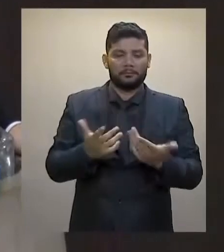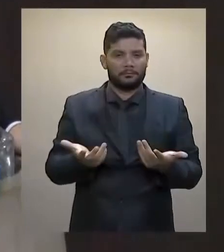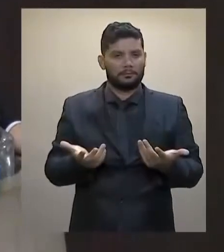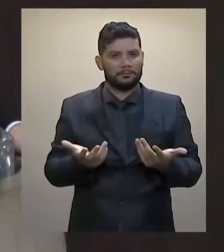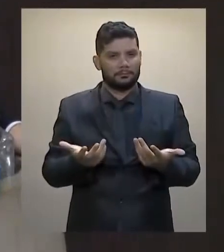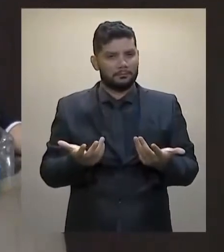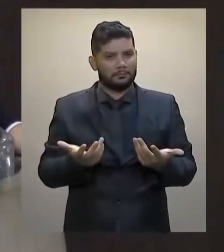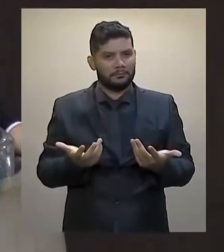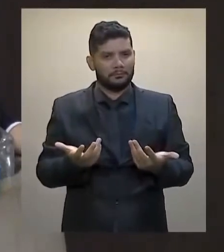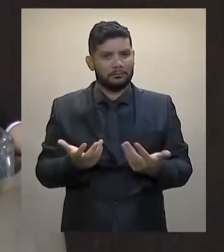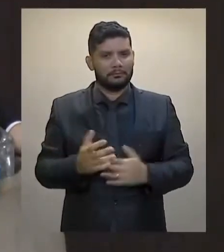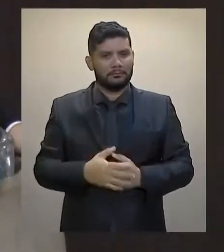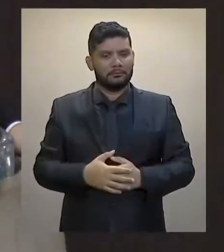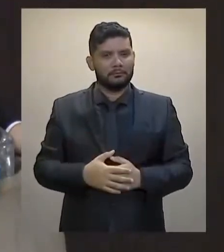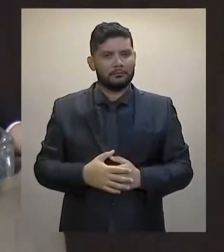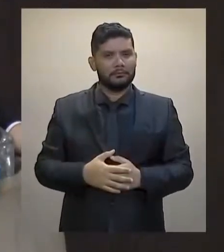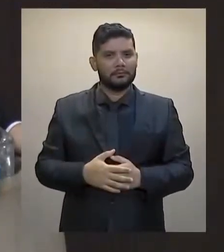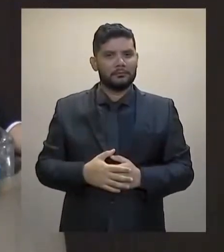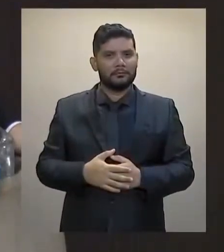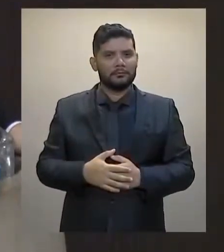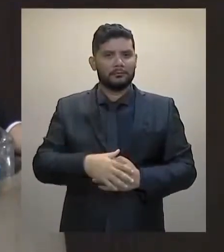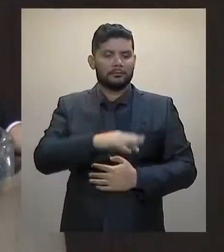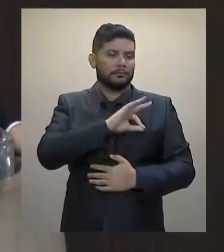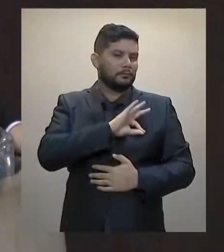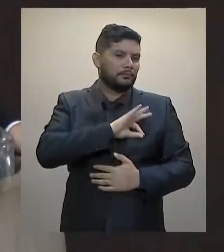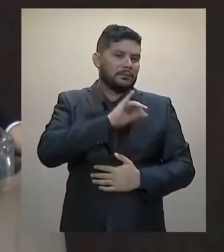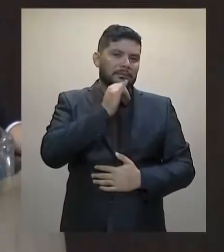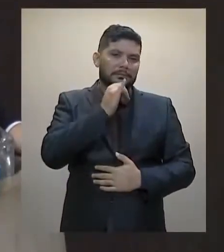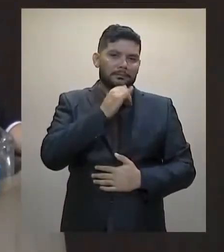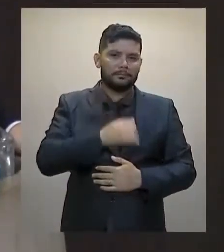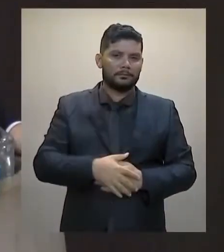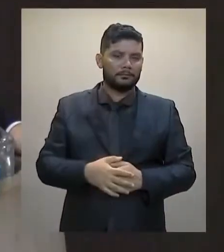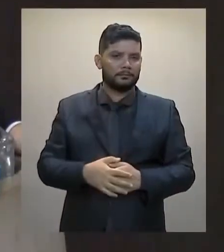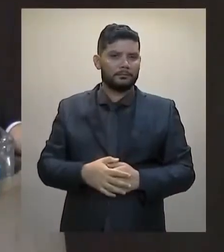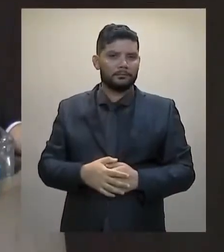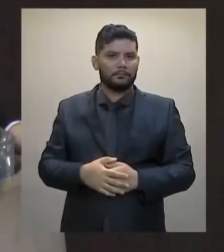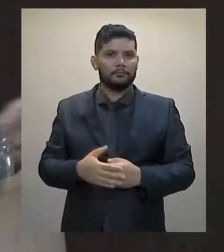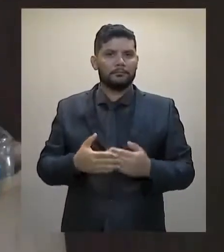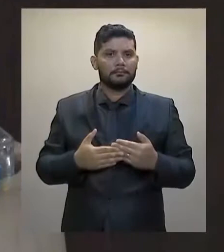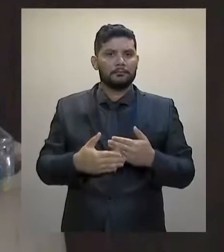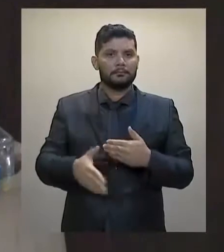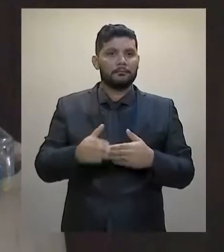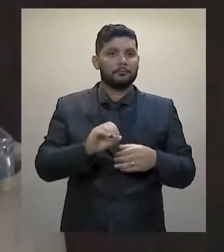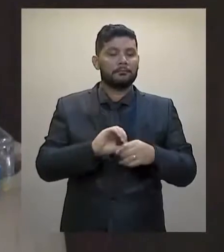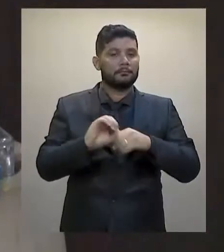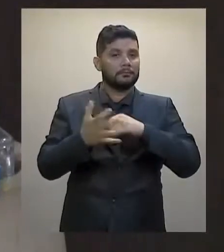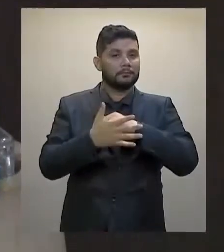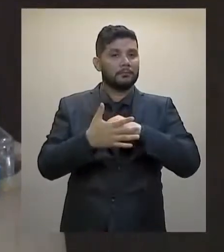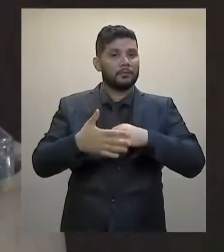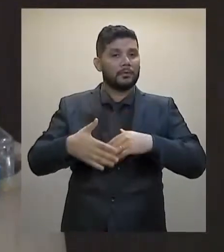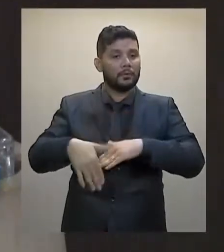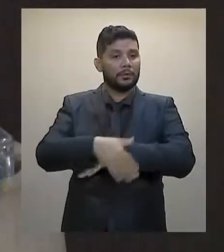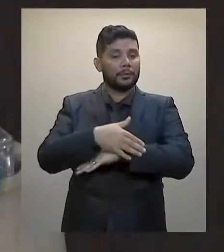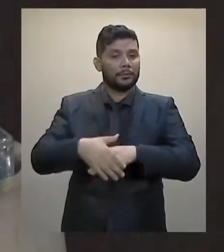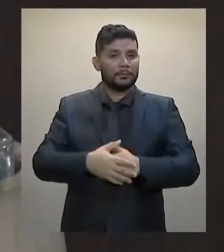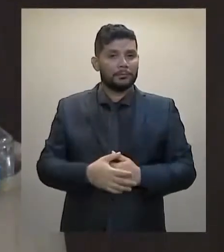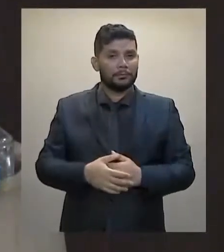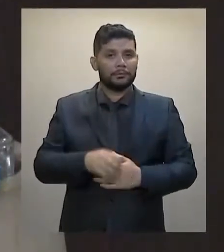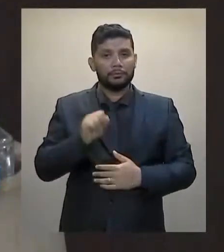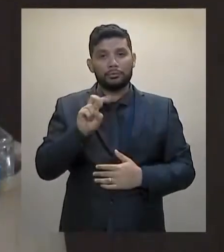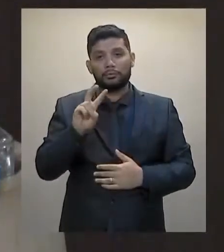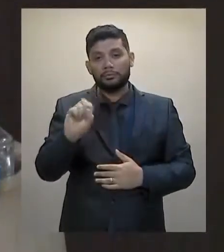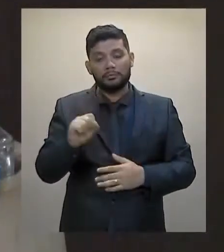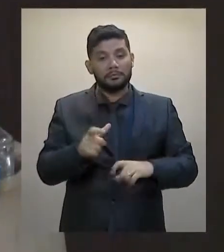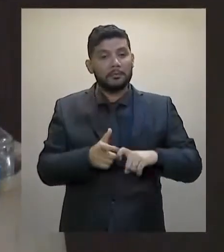público, policial, por exemplo, serviço essencial, está agora na pandemia na rua, o trabalhador do SUS, o